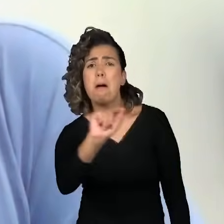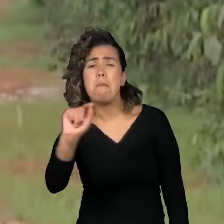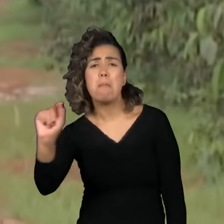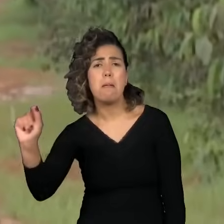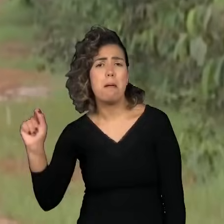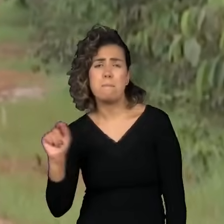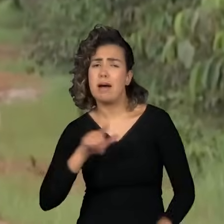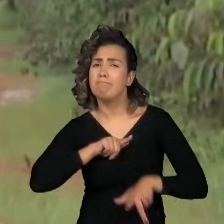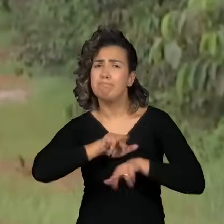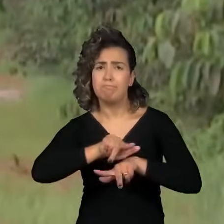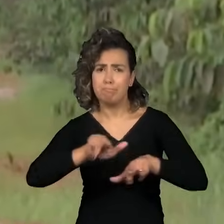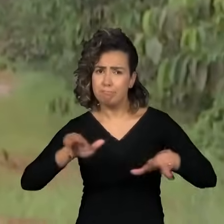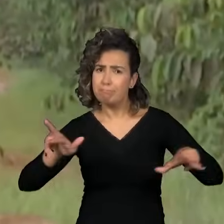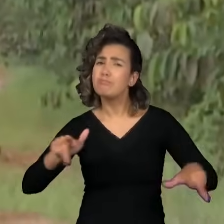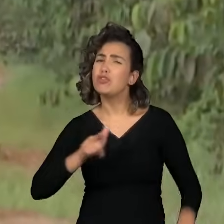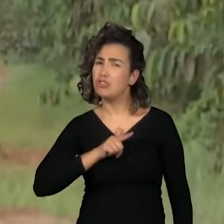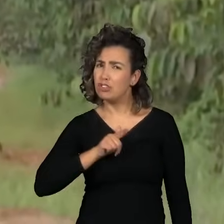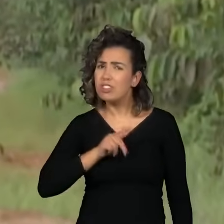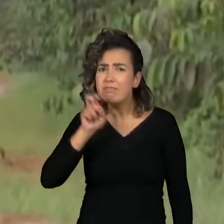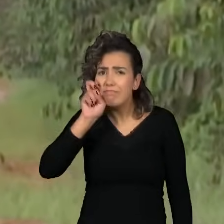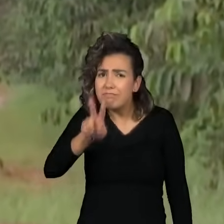essa rodovia.